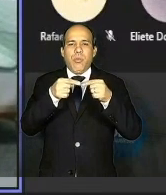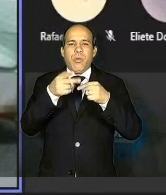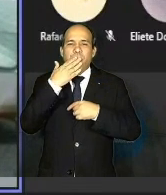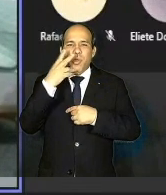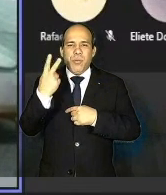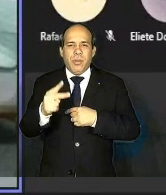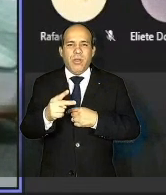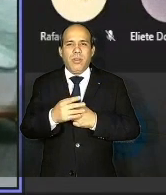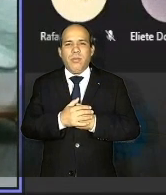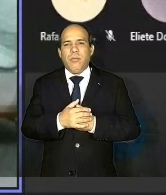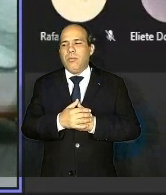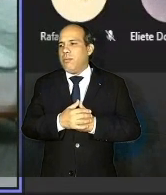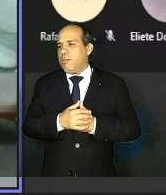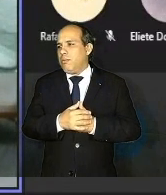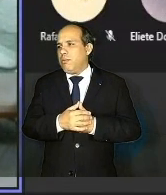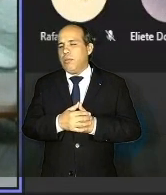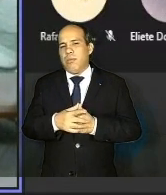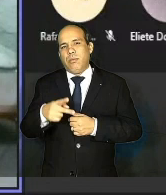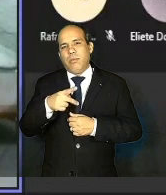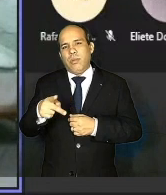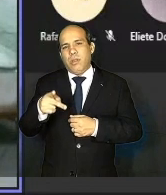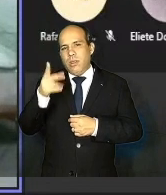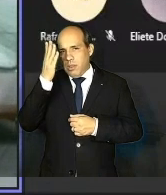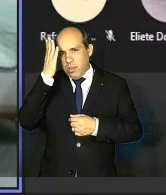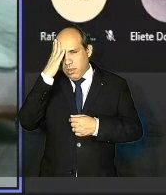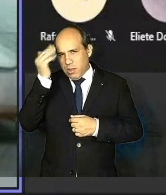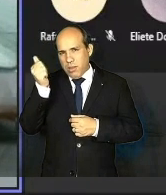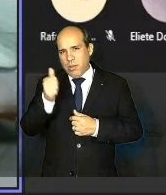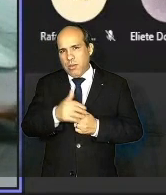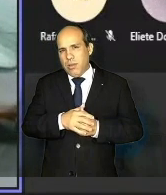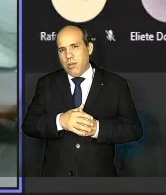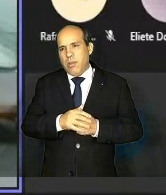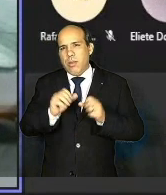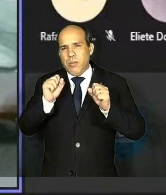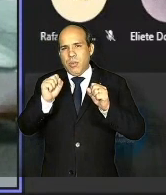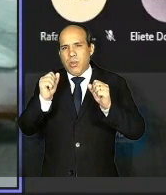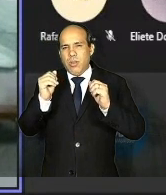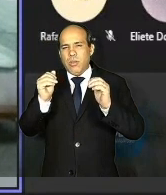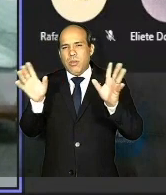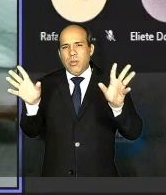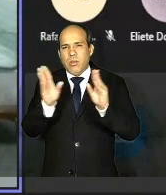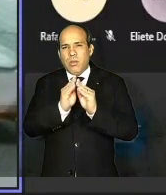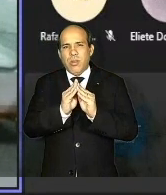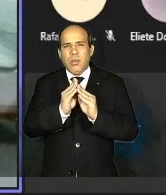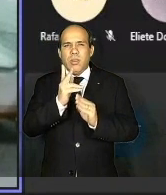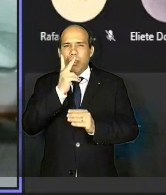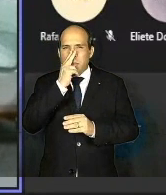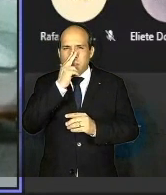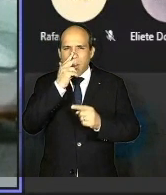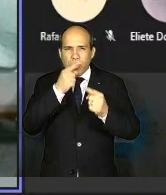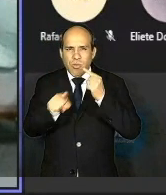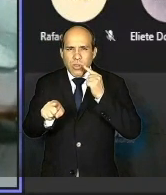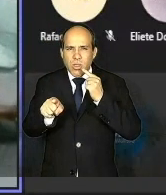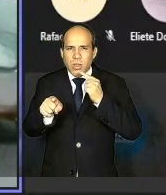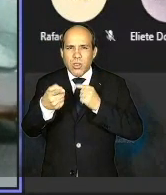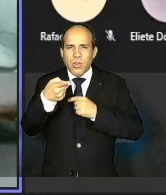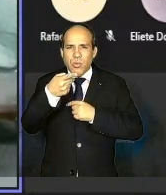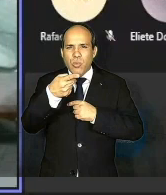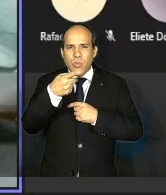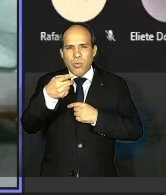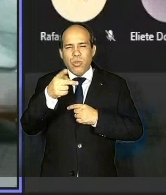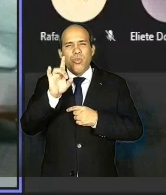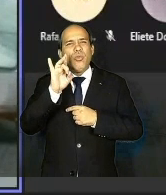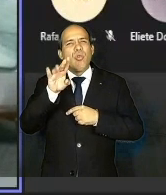enquadramento legal que eu reputo adequado para esse tipo de demanda. Só, senhor presidente, eu acho que posso adiantar, parece-me que